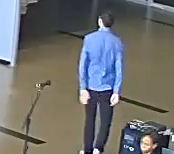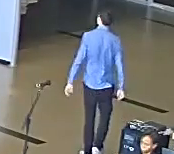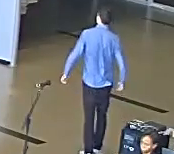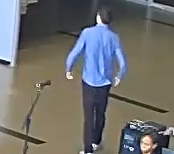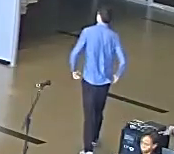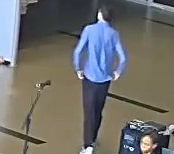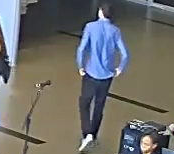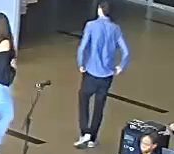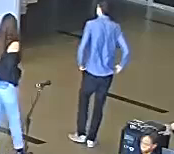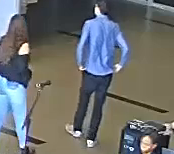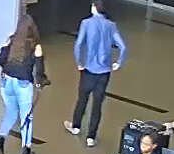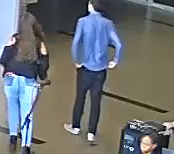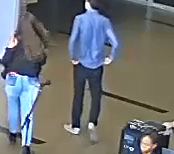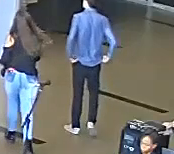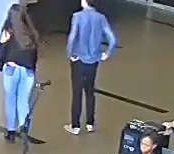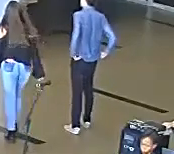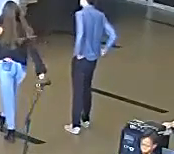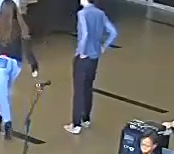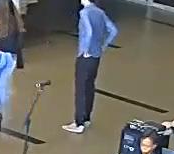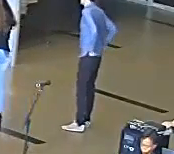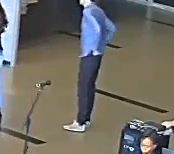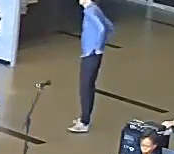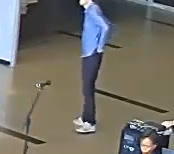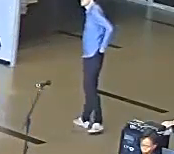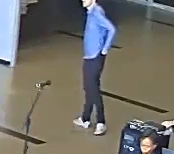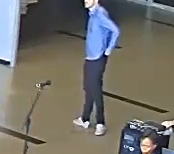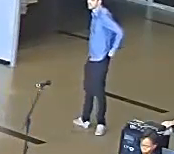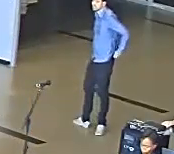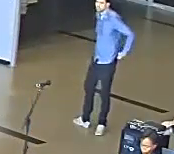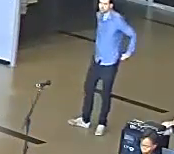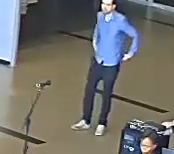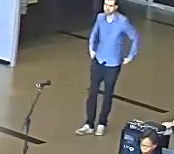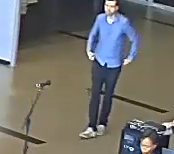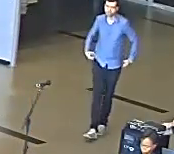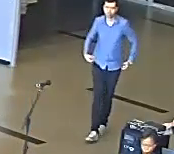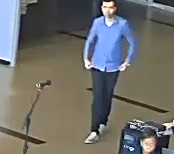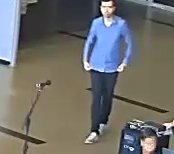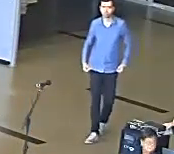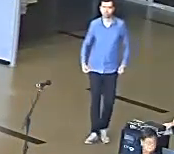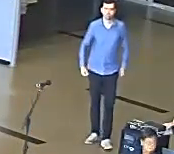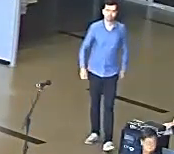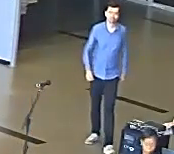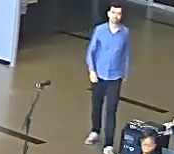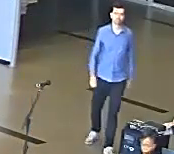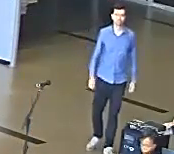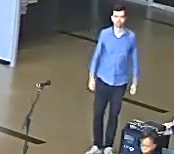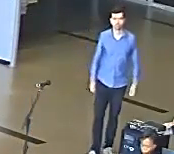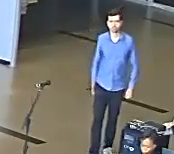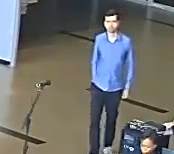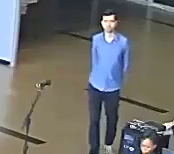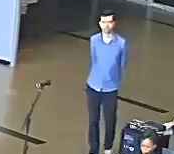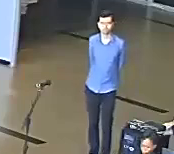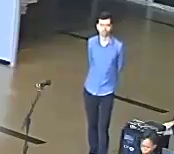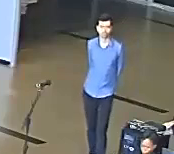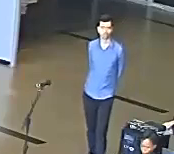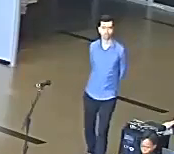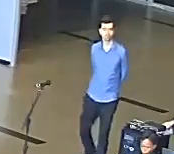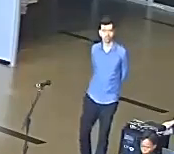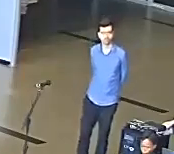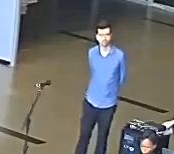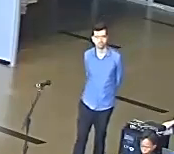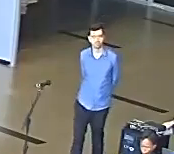da associação e quero parabenizar a cada um de vocês aqui presente né autoridades da